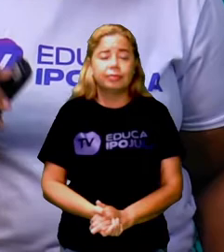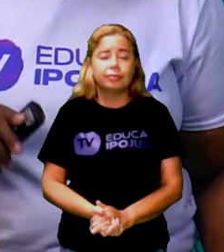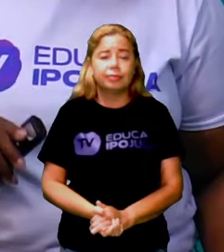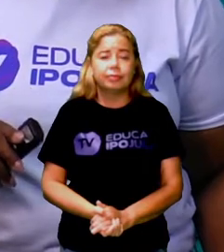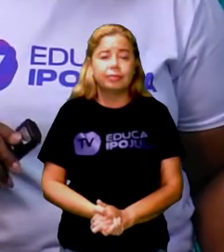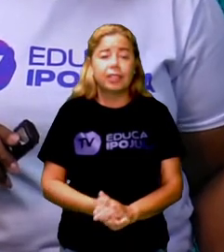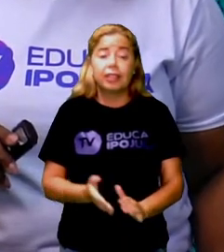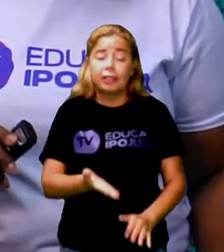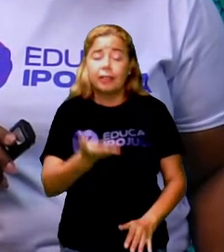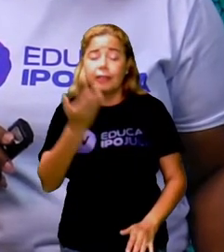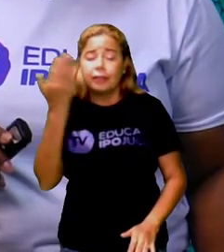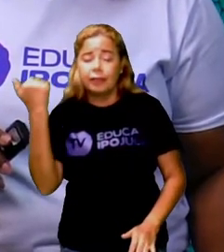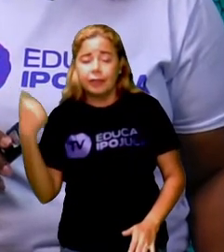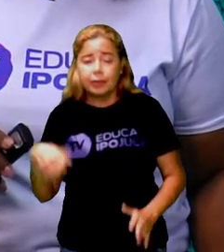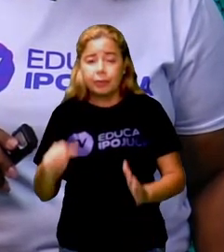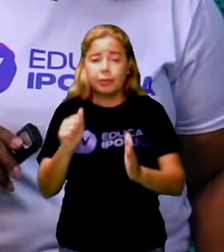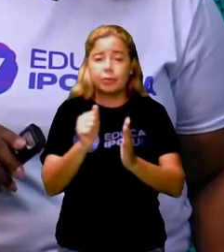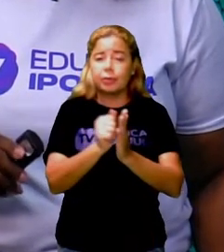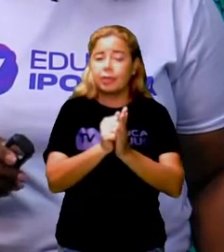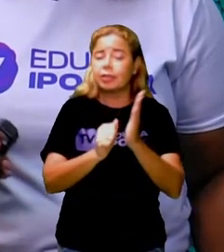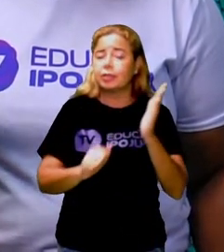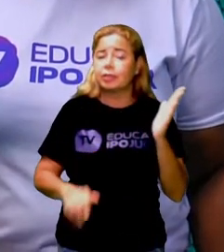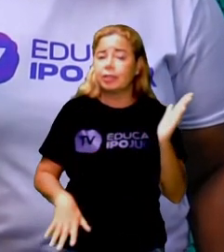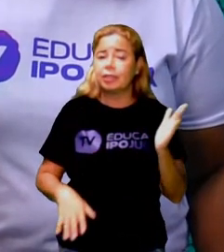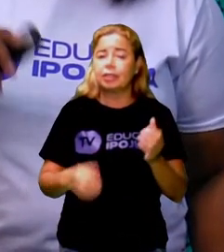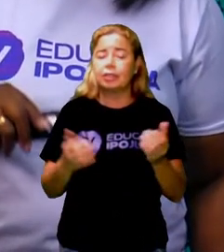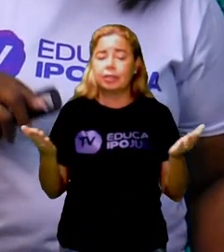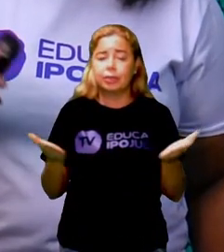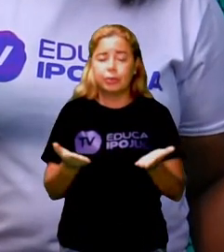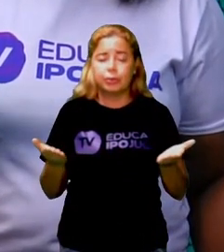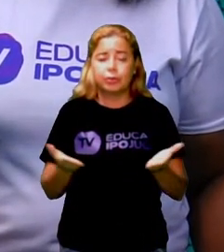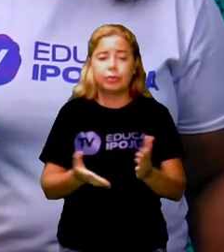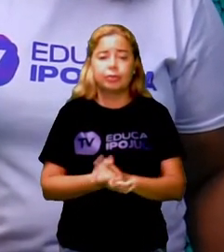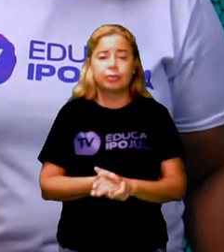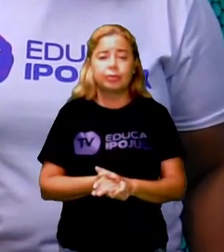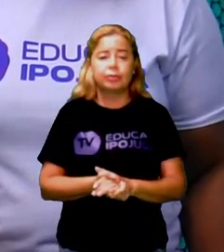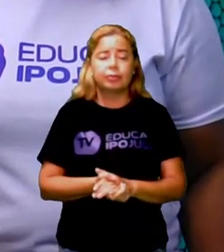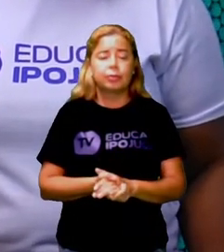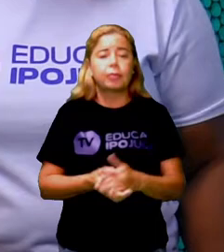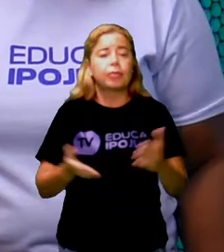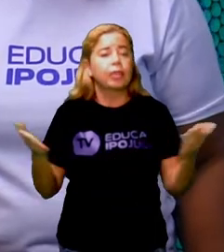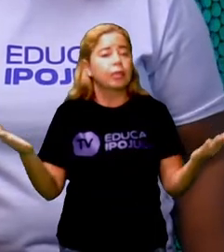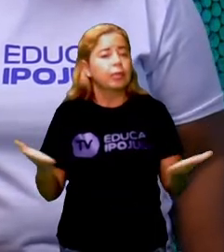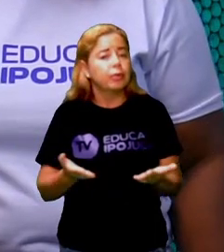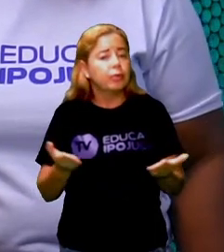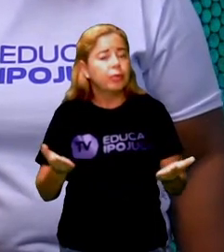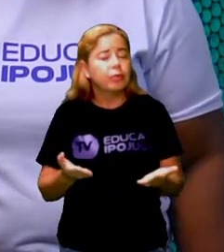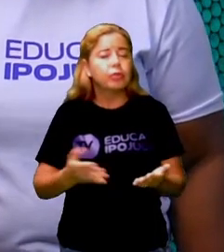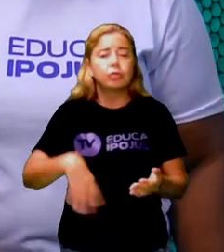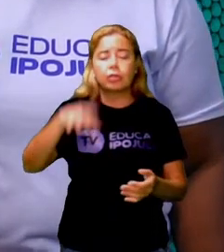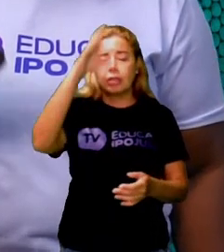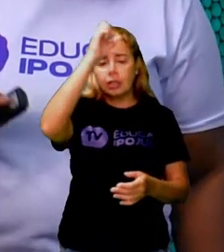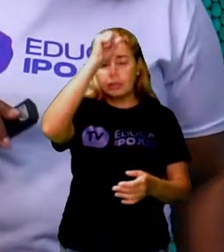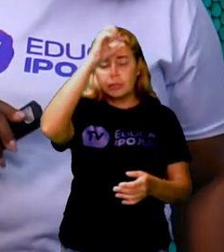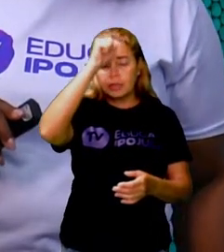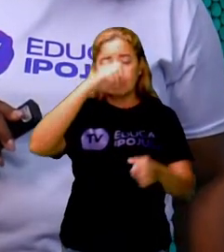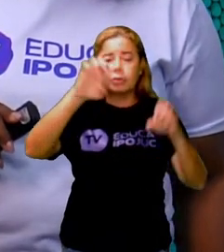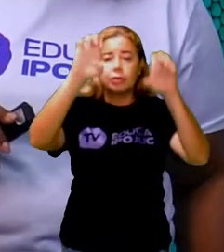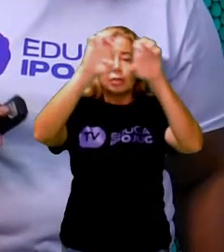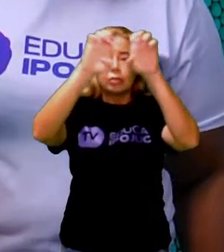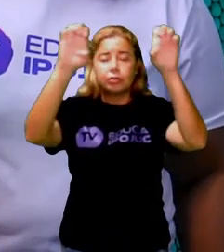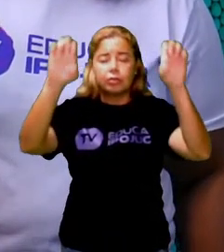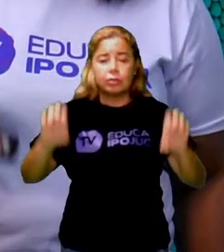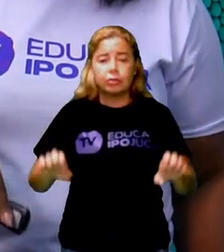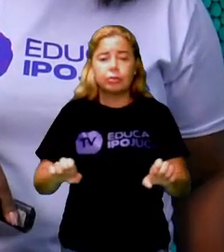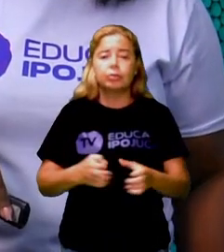Então, vamos lá para a nossa tarefinha de hoje, certo? Hoje conhecemos o nosso sistema monetário que foi